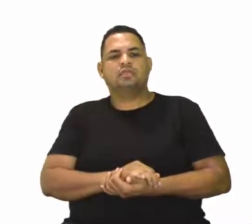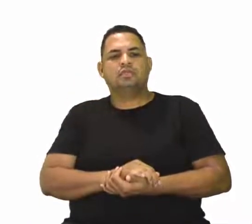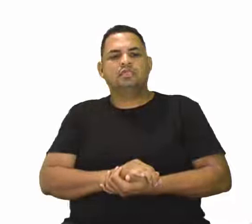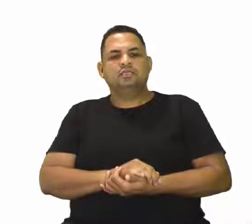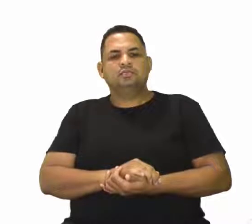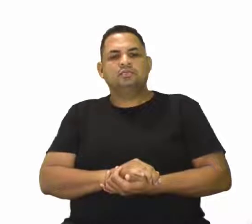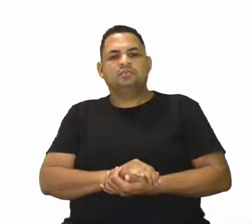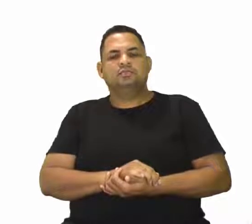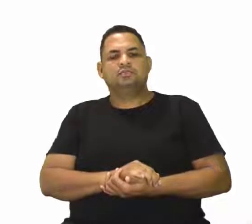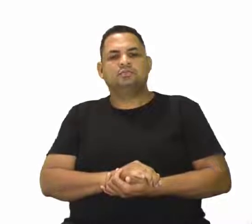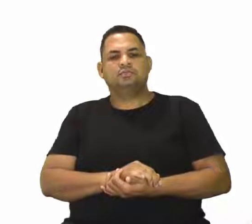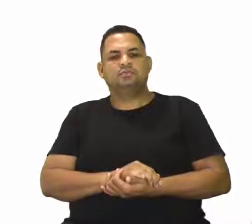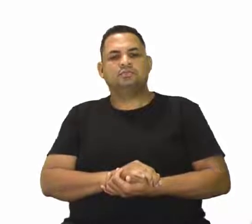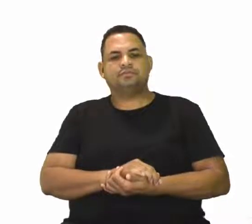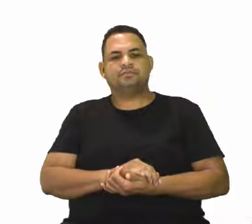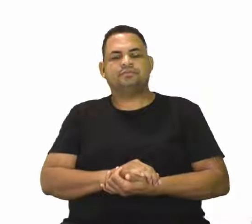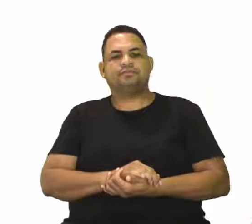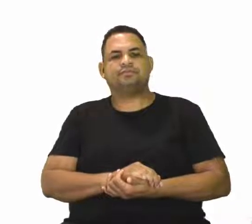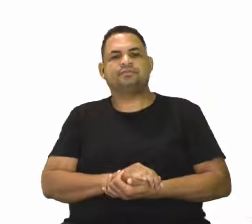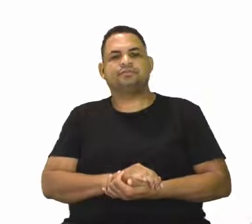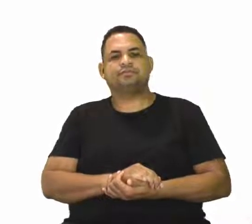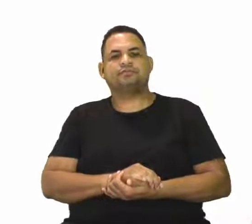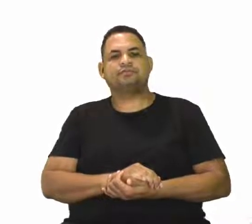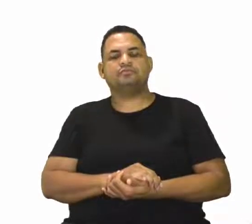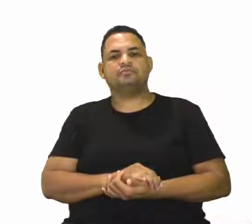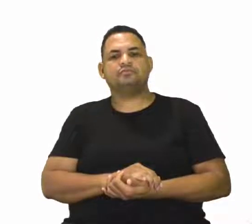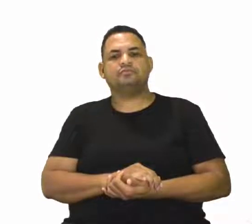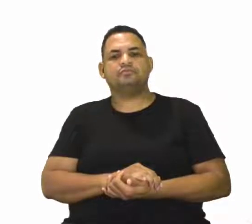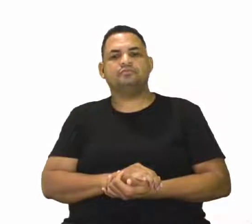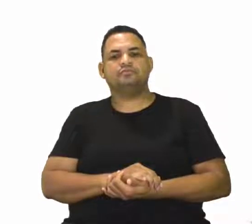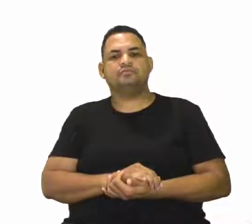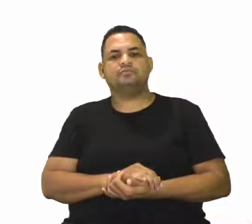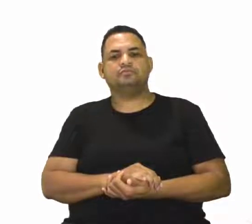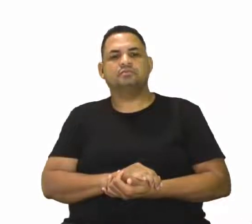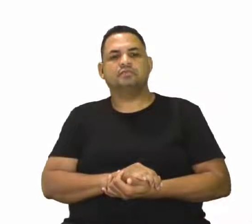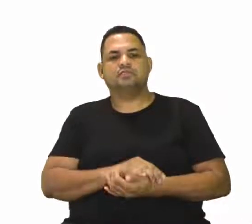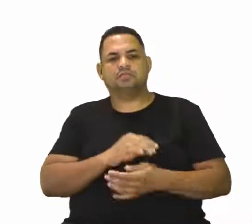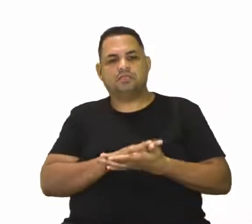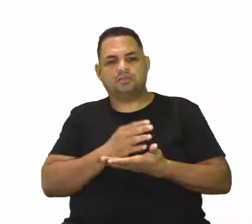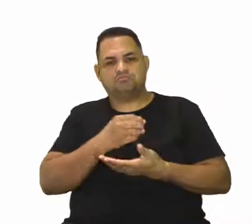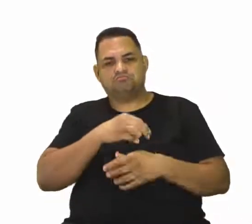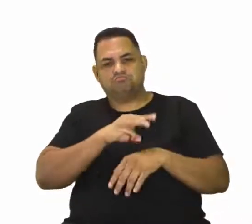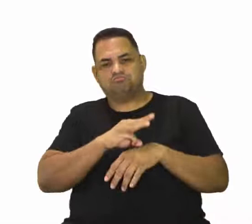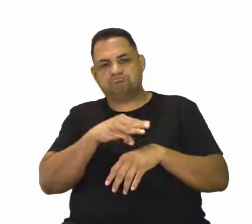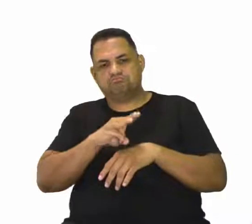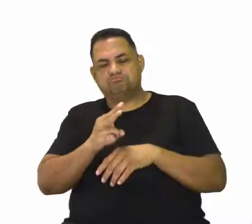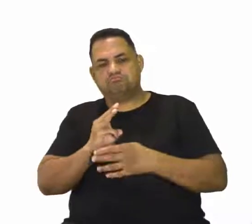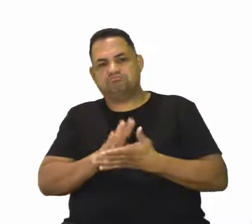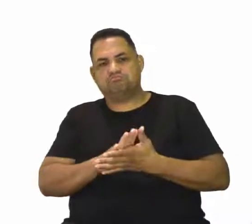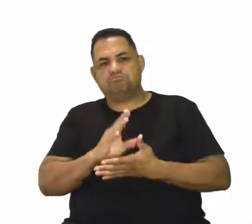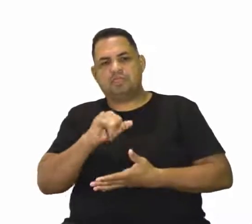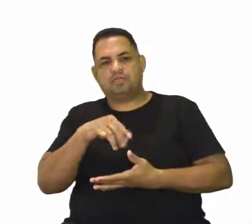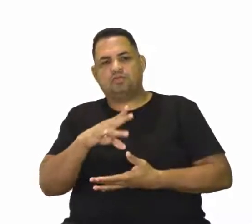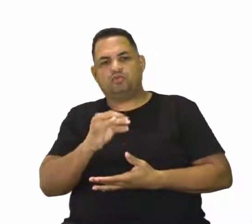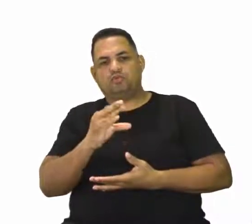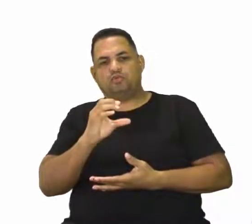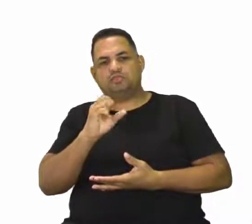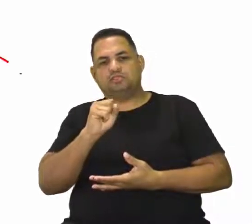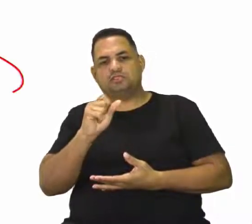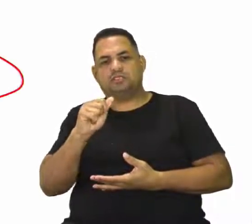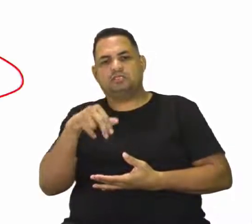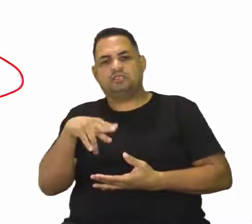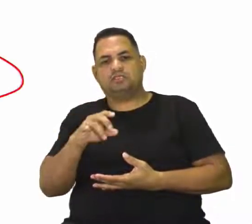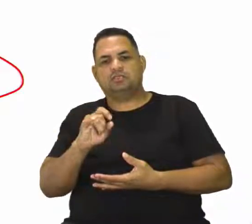nós vamos deixar disponível para vocês o o link eu dou Milton Santos